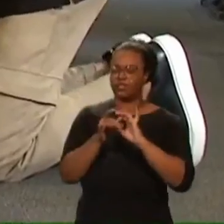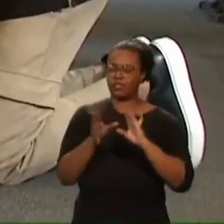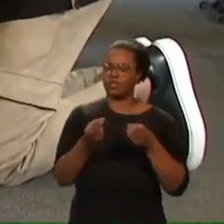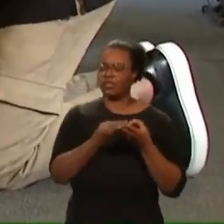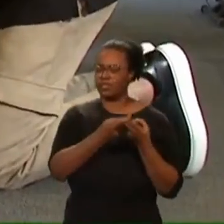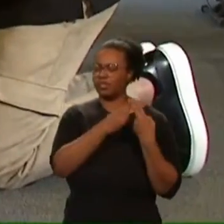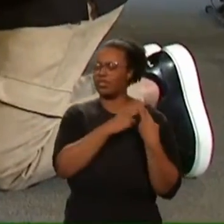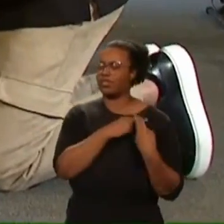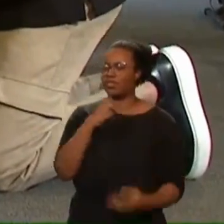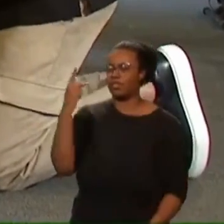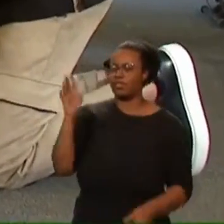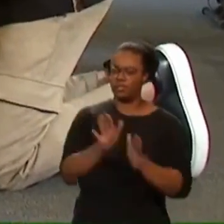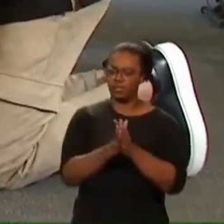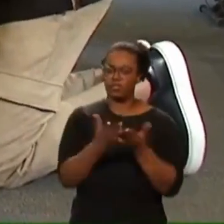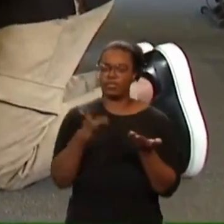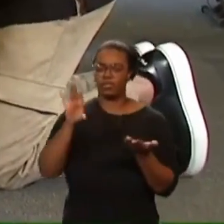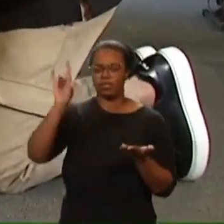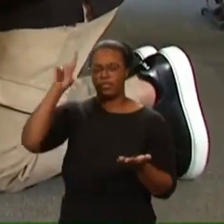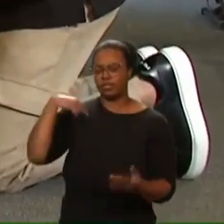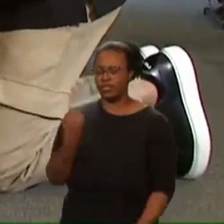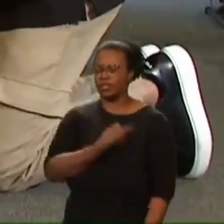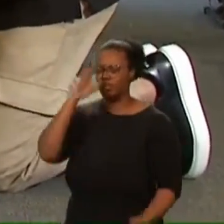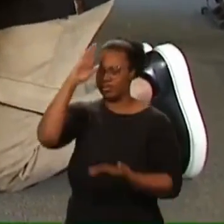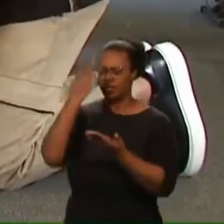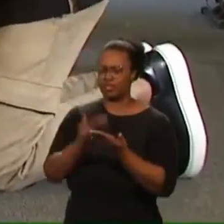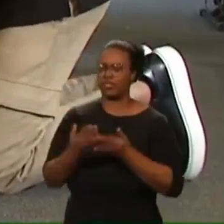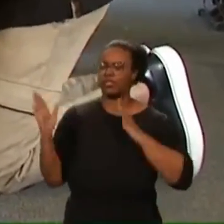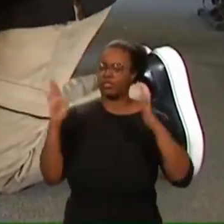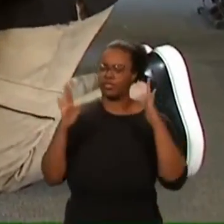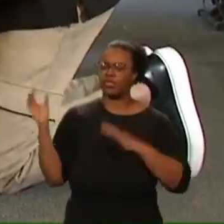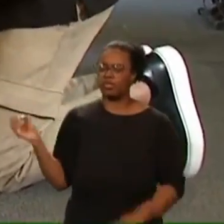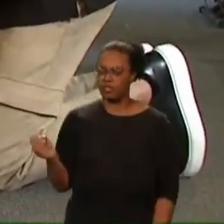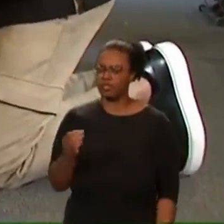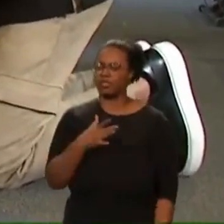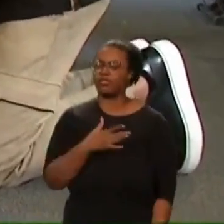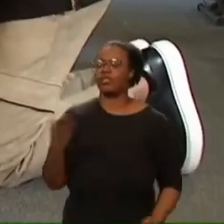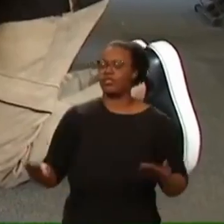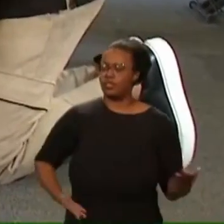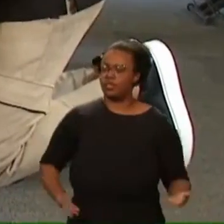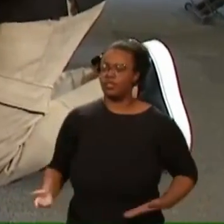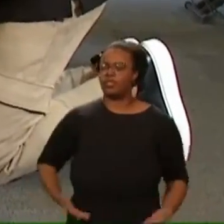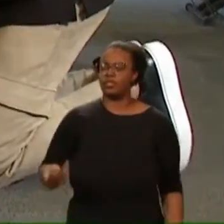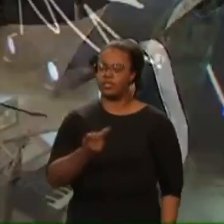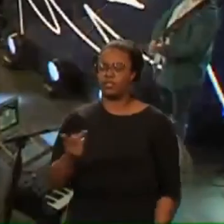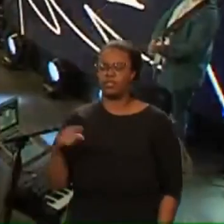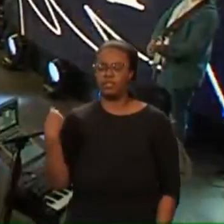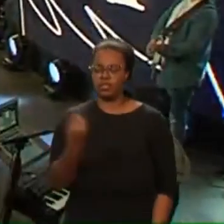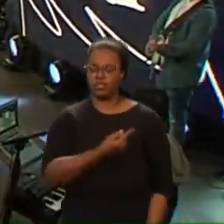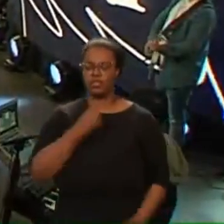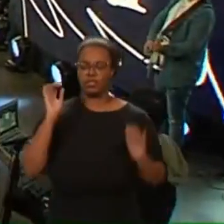tua palavra e cremos no senhor nesse tempo Novo sobre teus servos Estenda as suas mãos diga meus